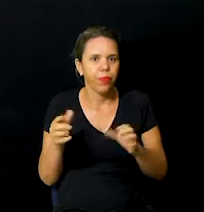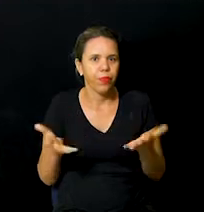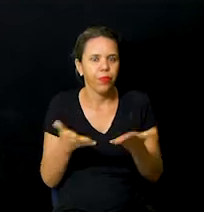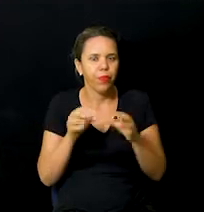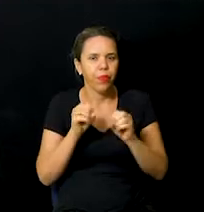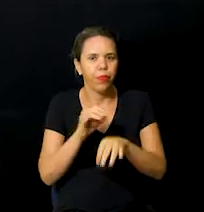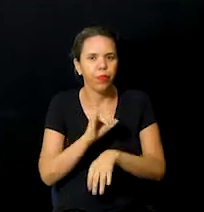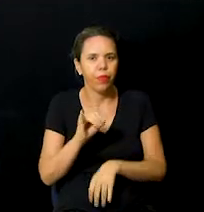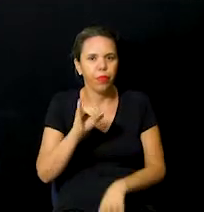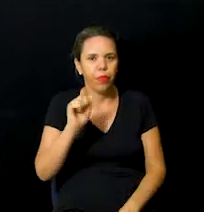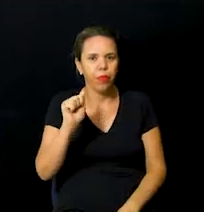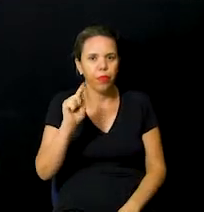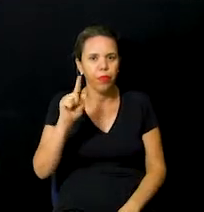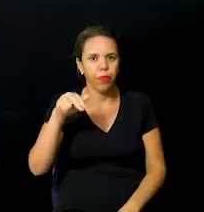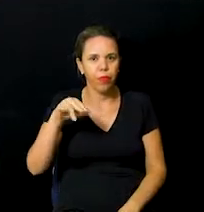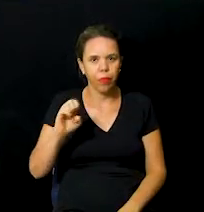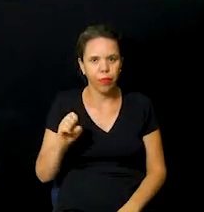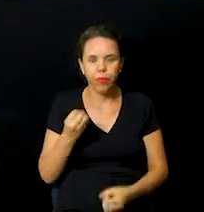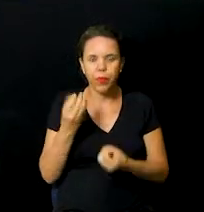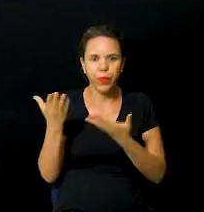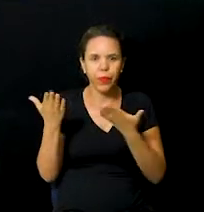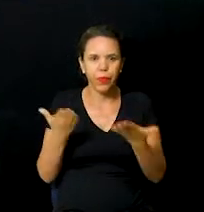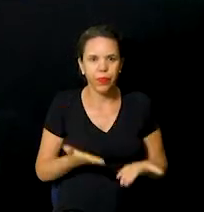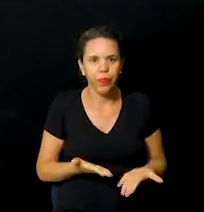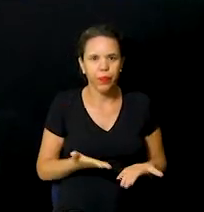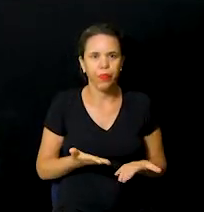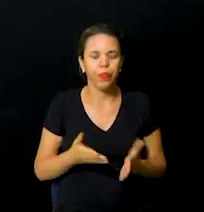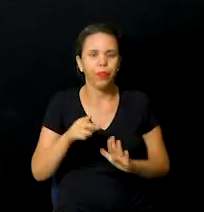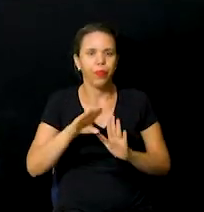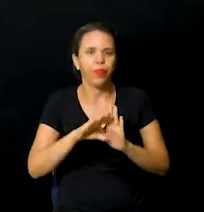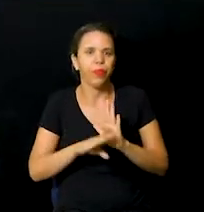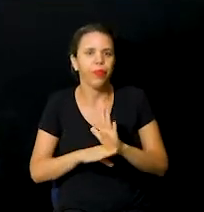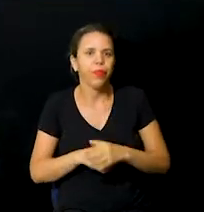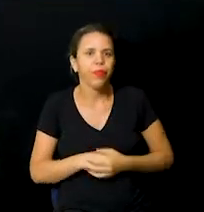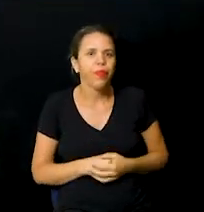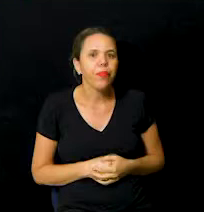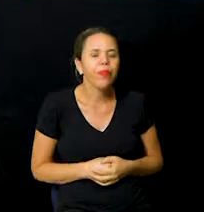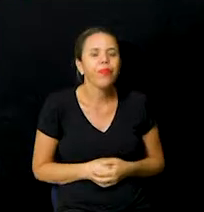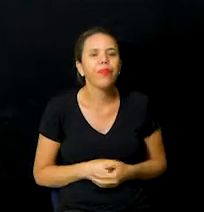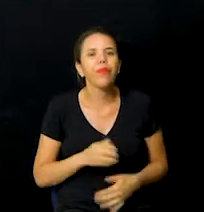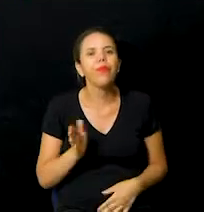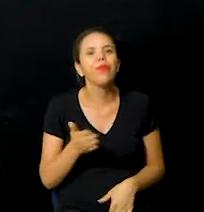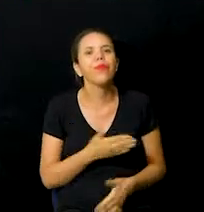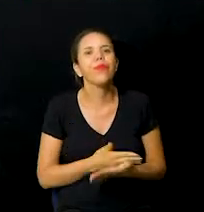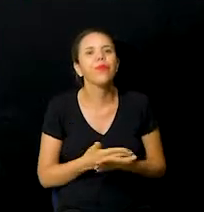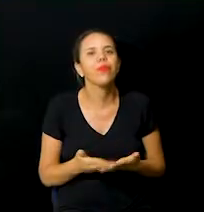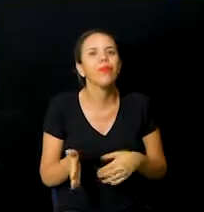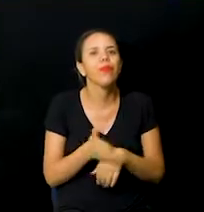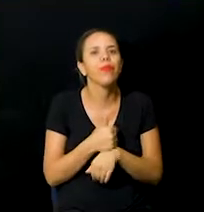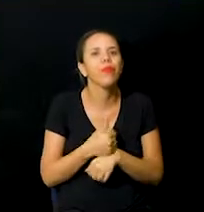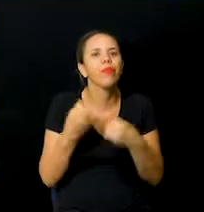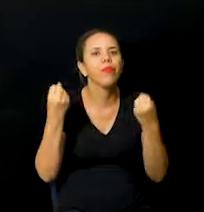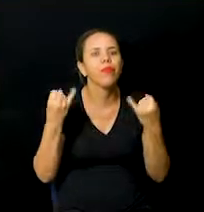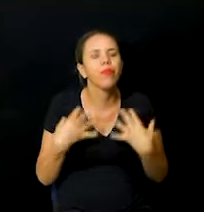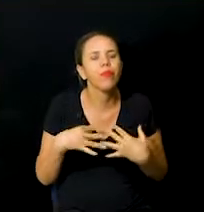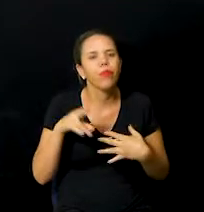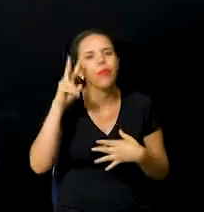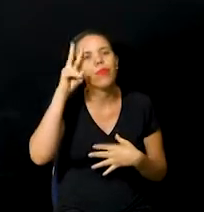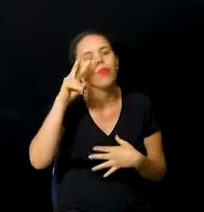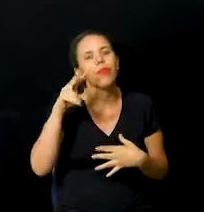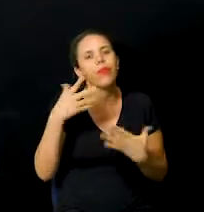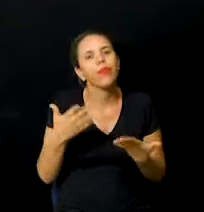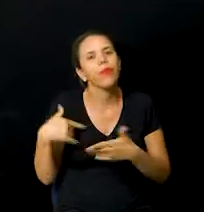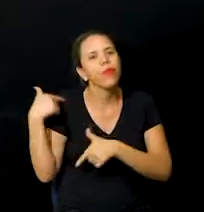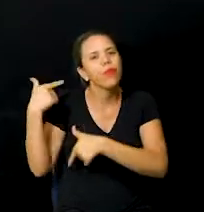e instrutora Aline Stil. Aline, seja bem-vinda ao nosso programa. E eu já começo, antes de você contar toda a